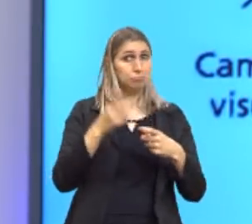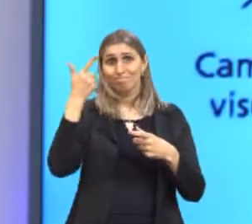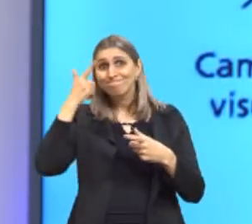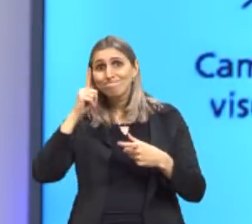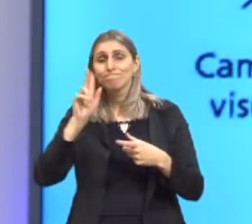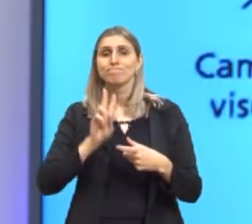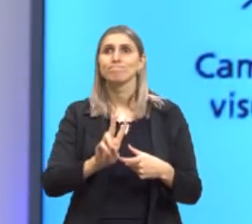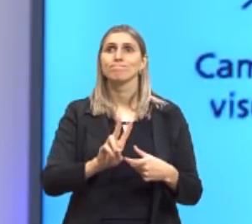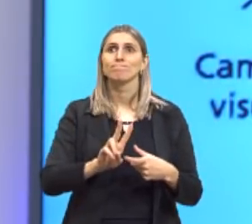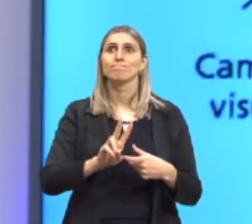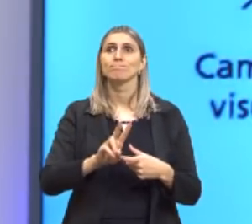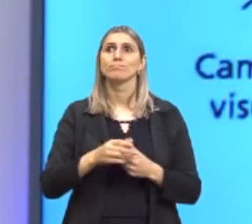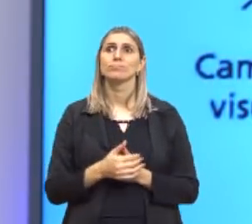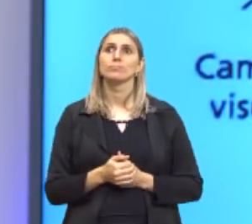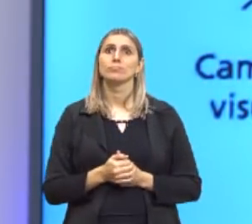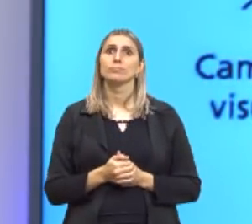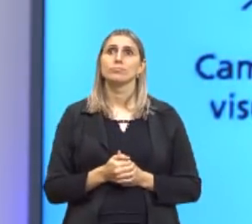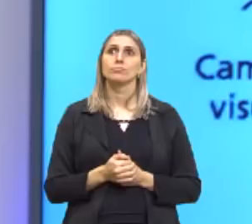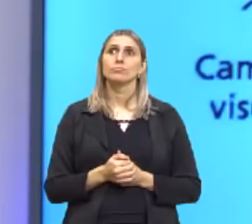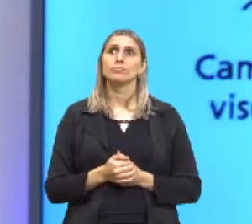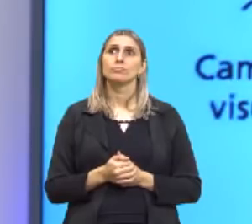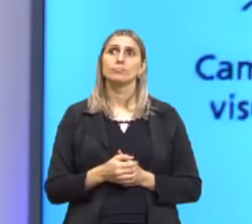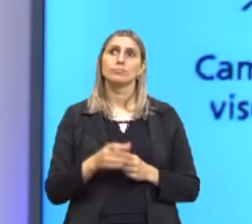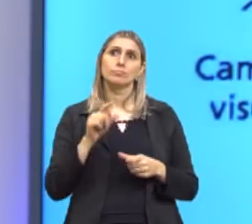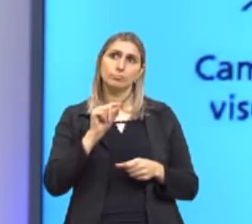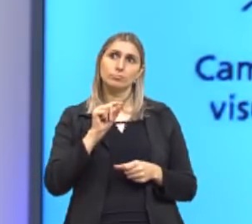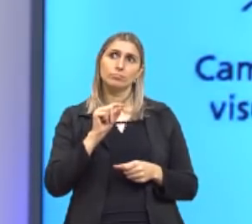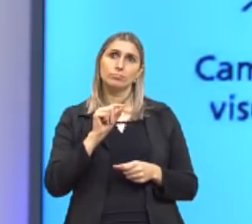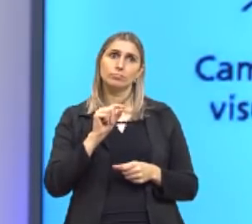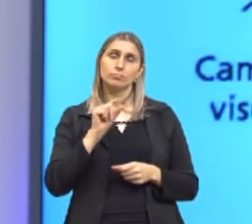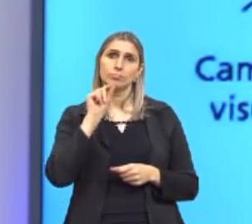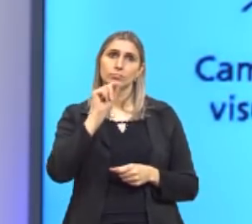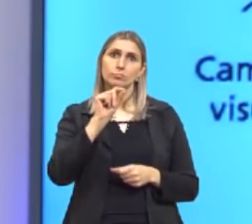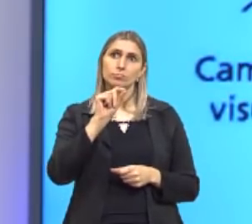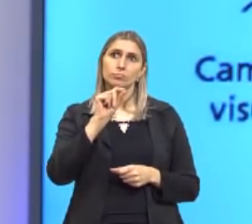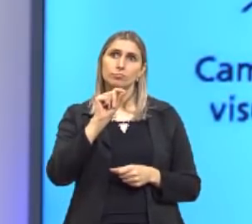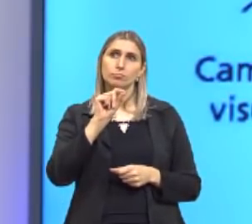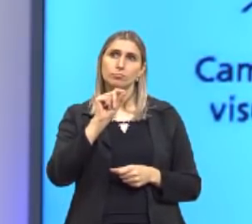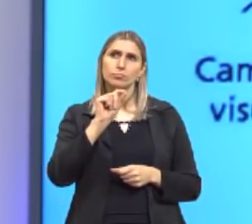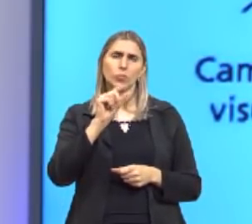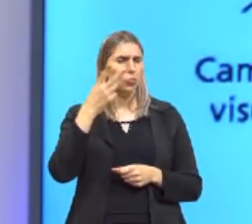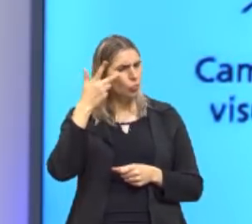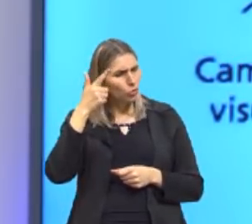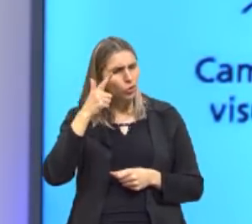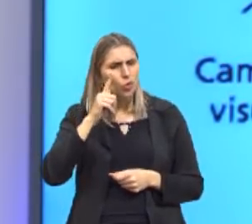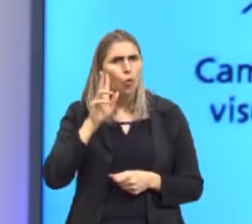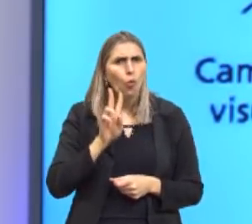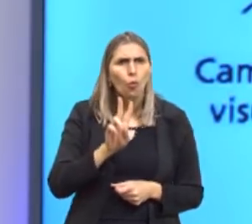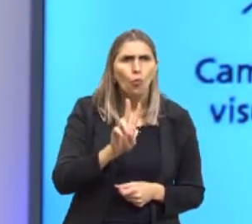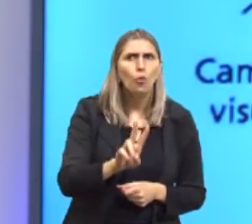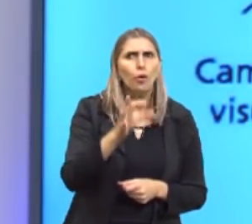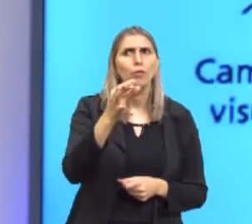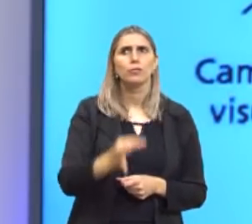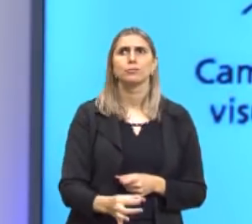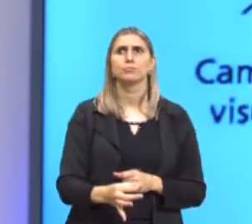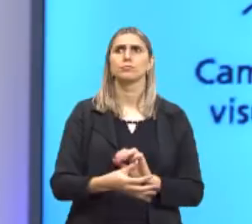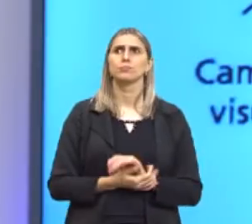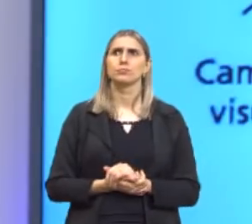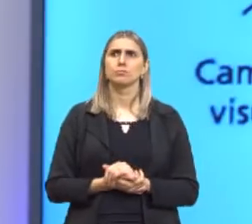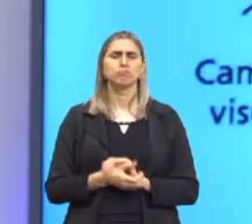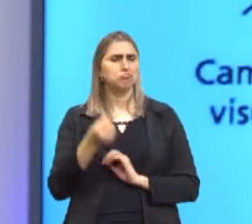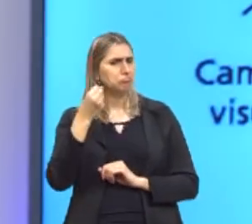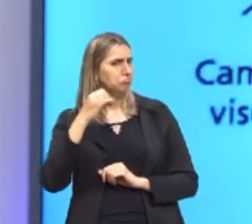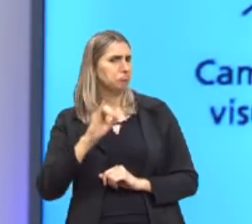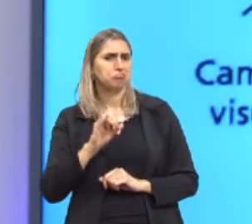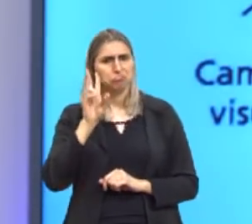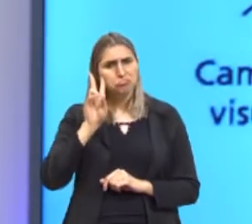visão está aqui e aqui seriam os pontos cegos, onde ele não enxerga, certo? Então, se ele não